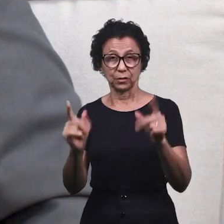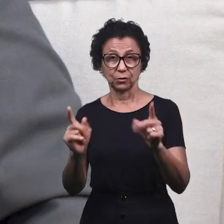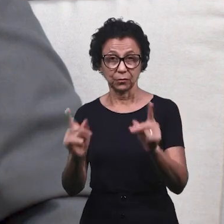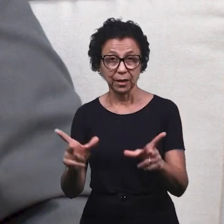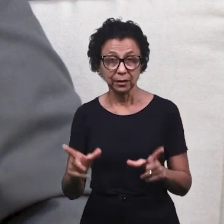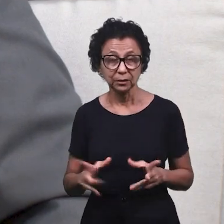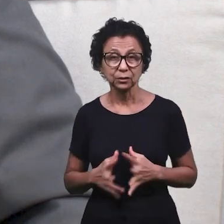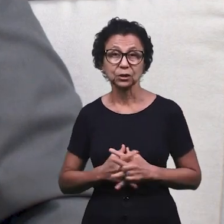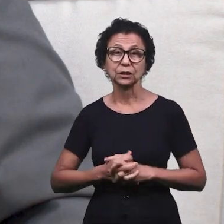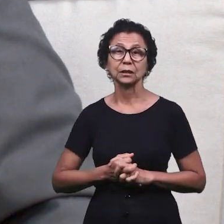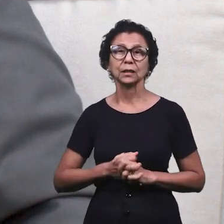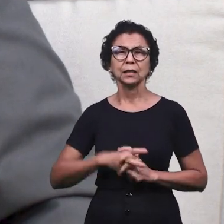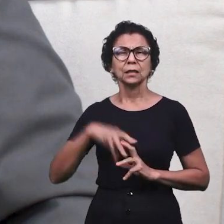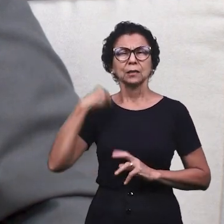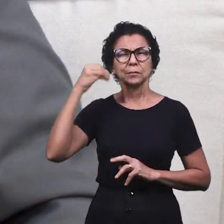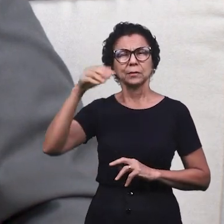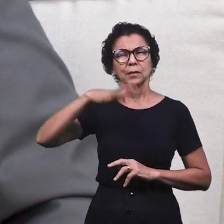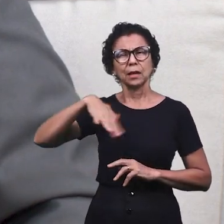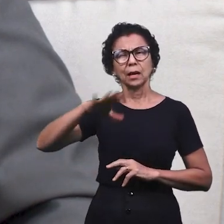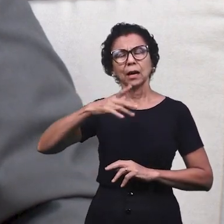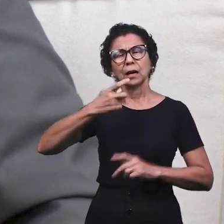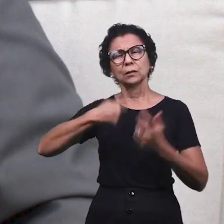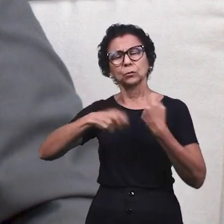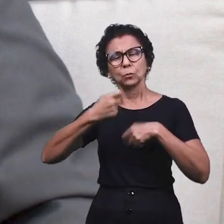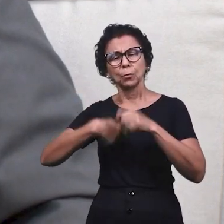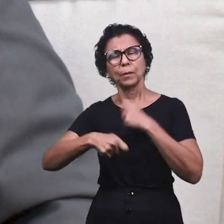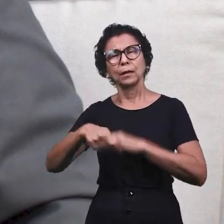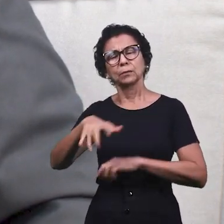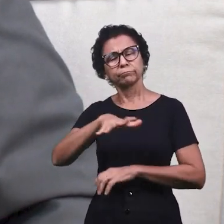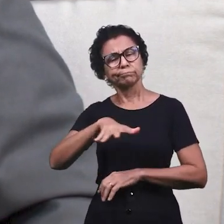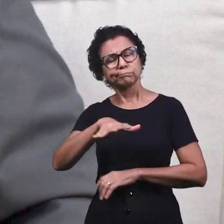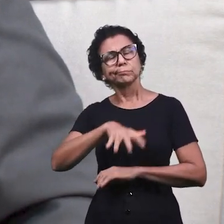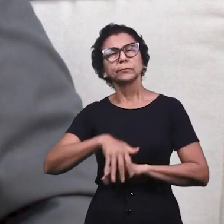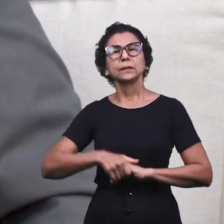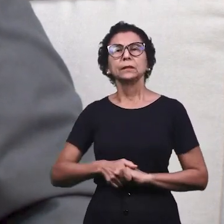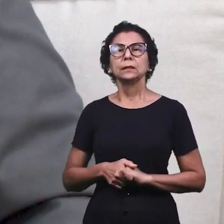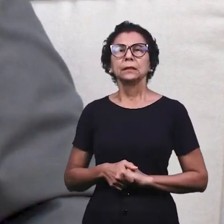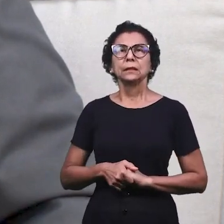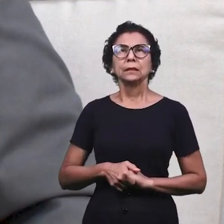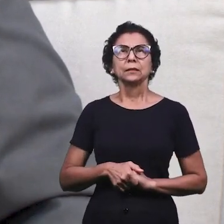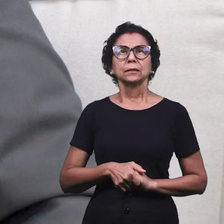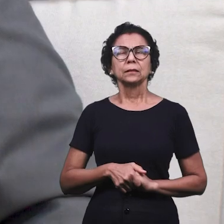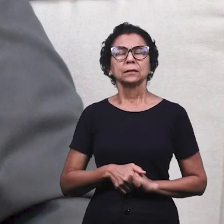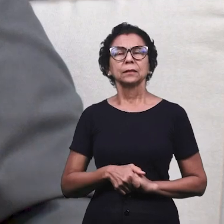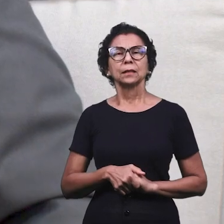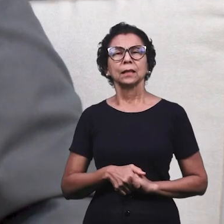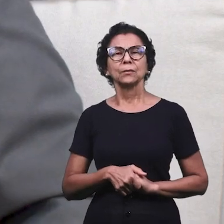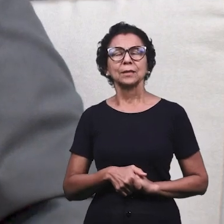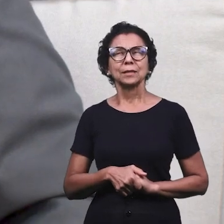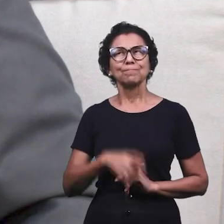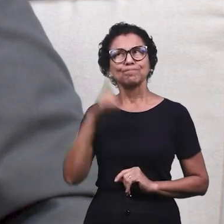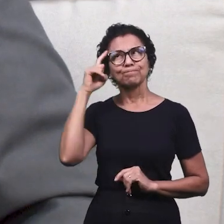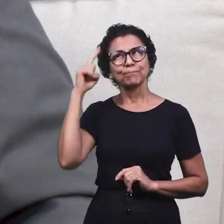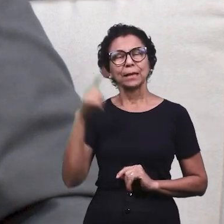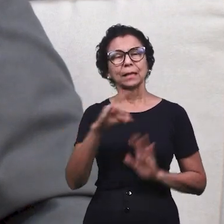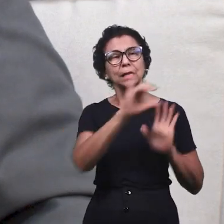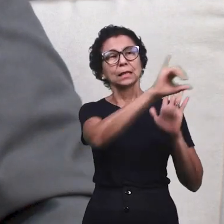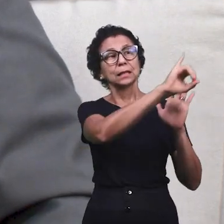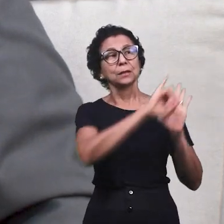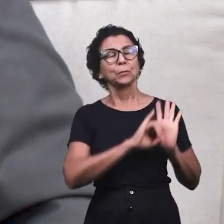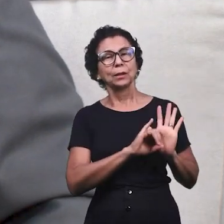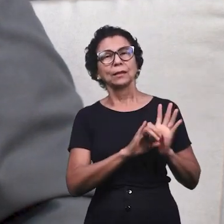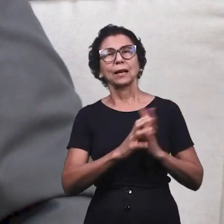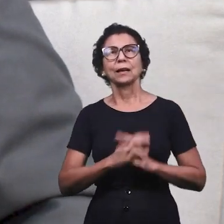já tem ali uma experiência no mercado, comércio local, e você busca essa oportunidade, mas você tem que estar